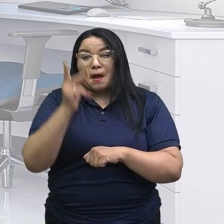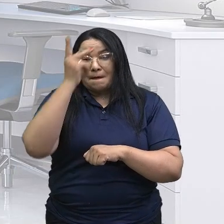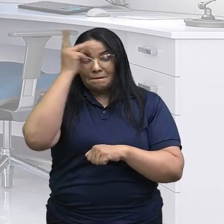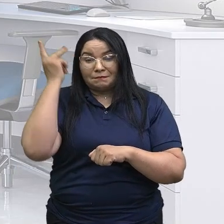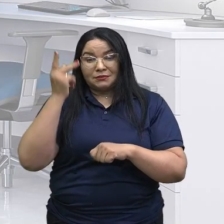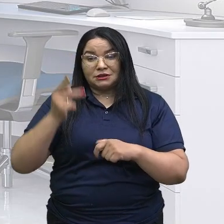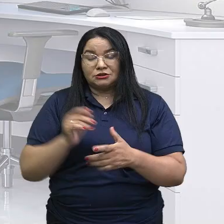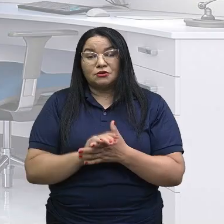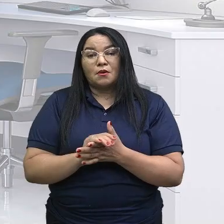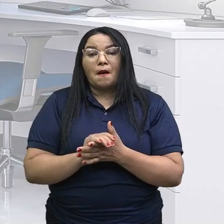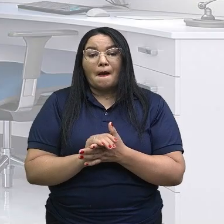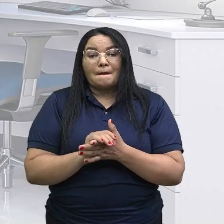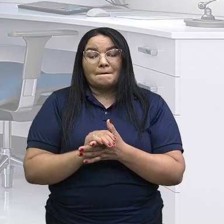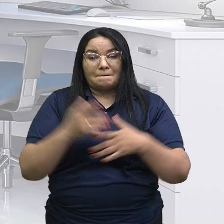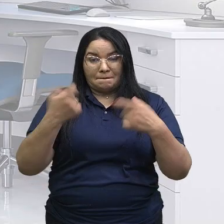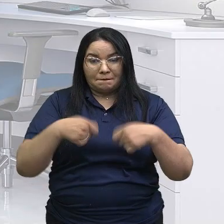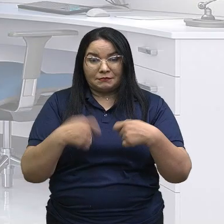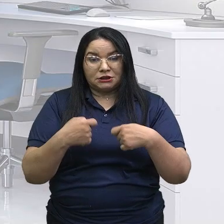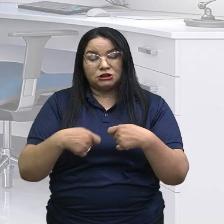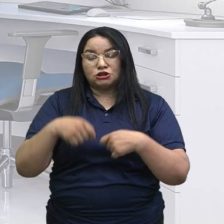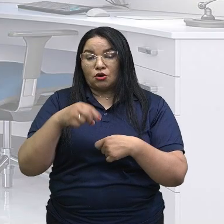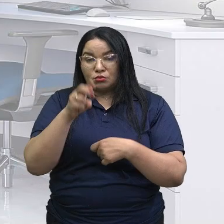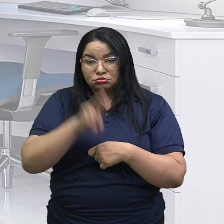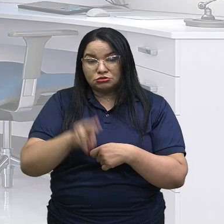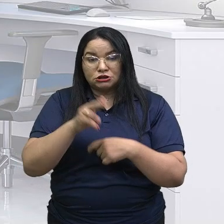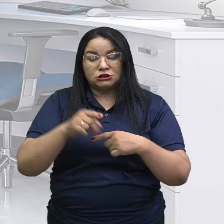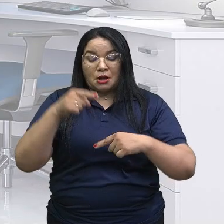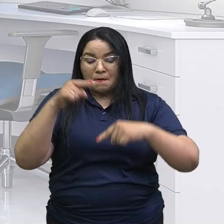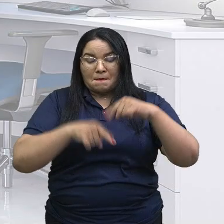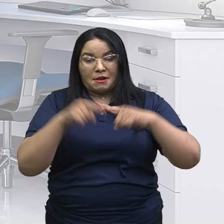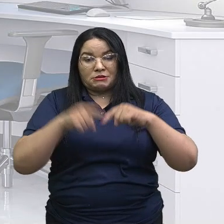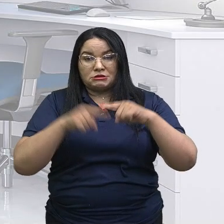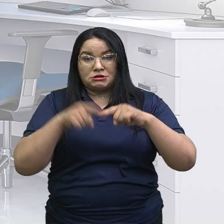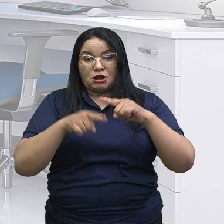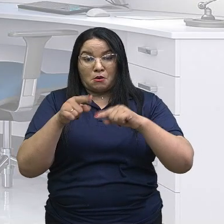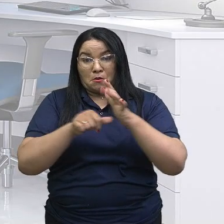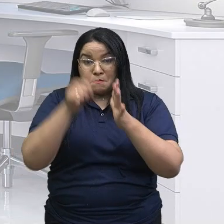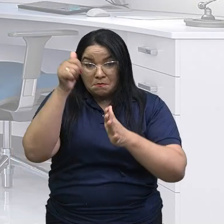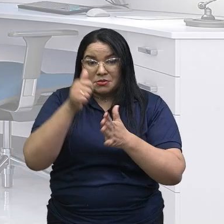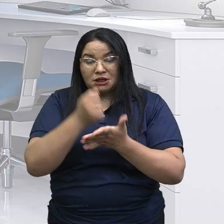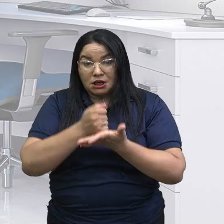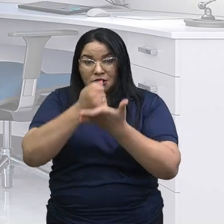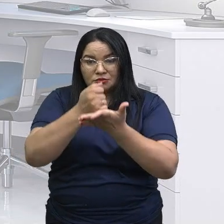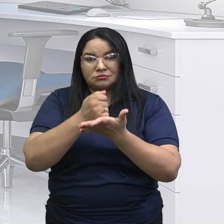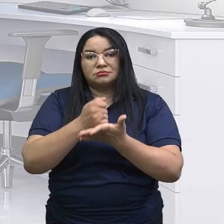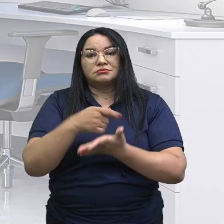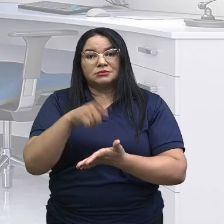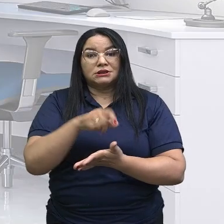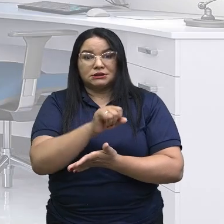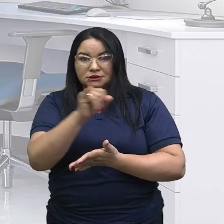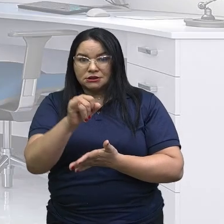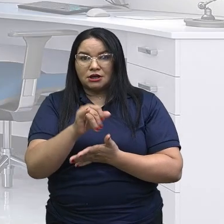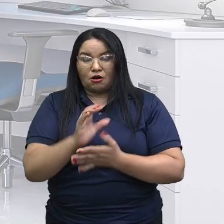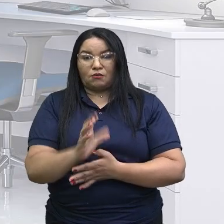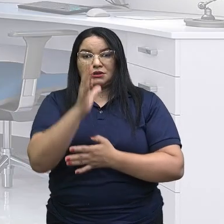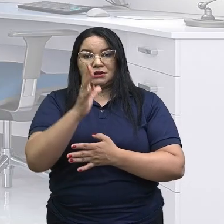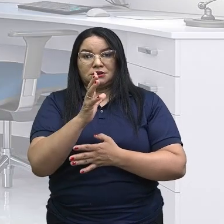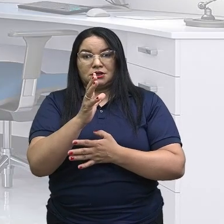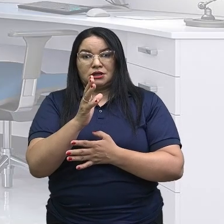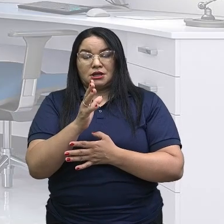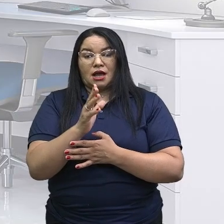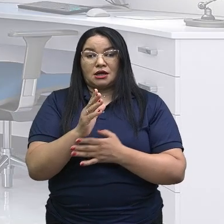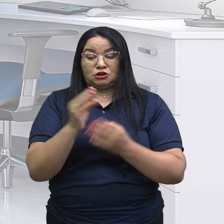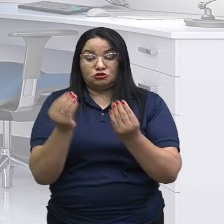utilizar esses kits de primeiros socorros. Porque, como eu falei, né, ocorreu essa situação de cair no braço